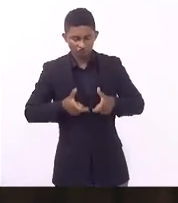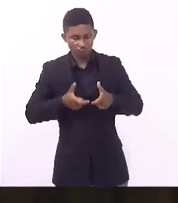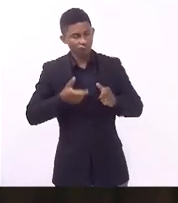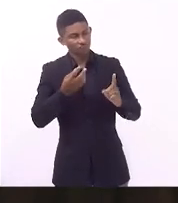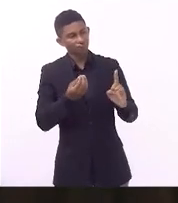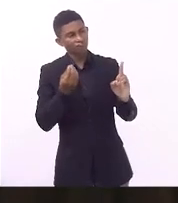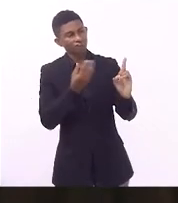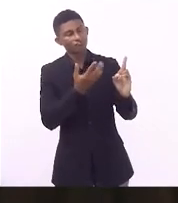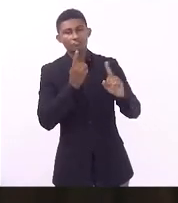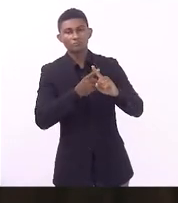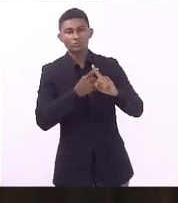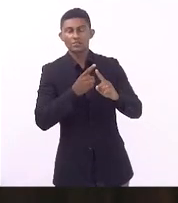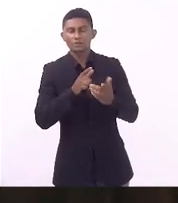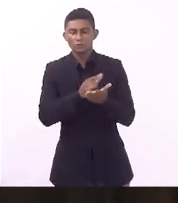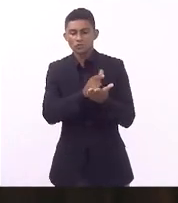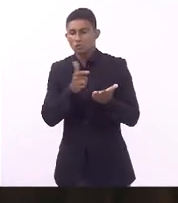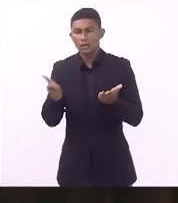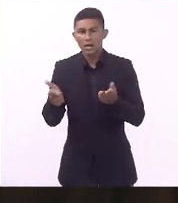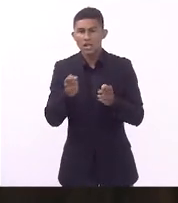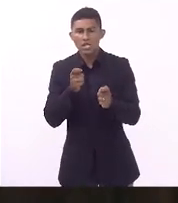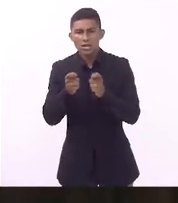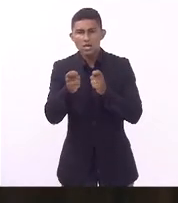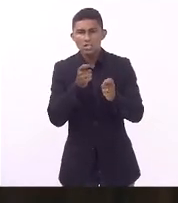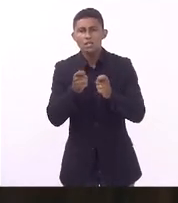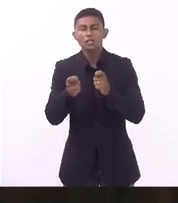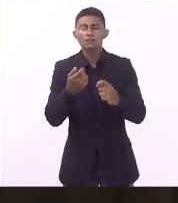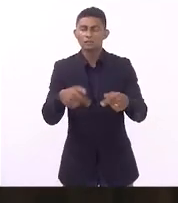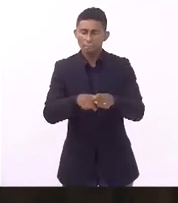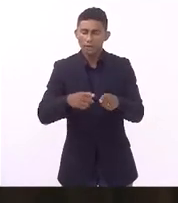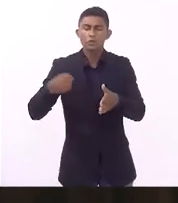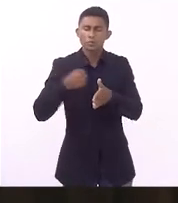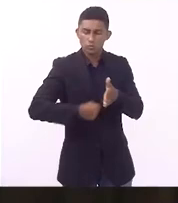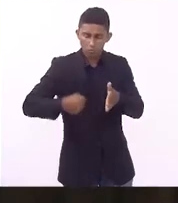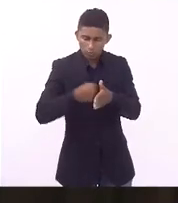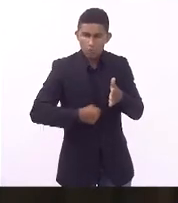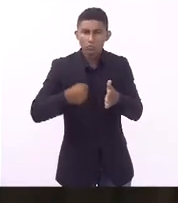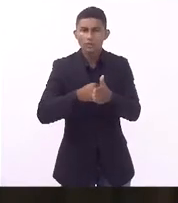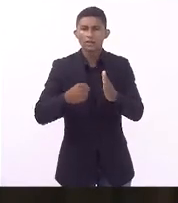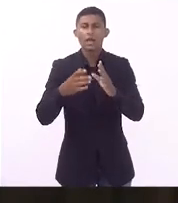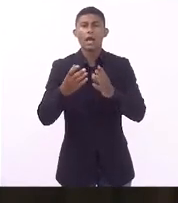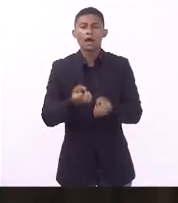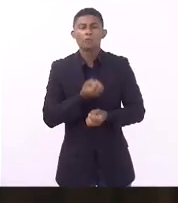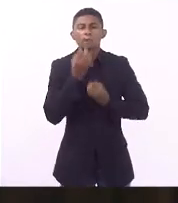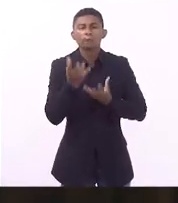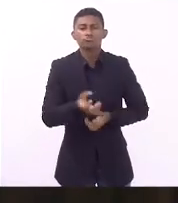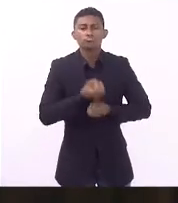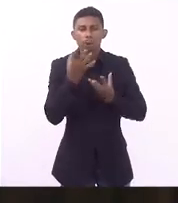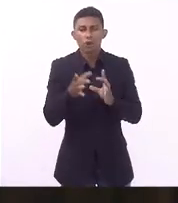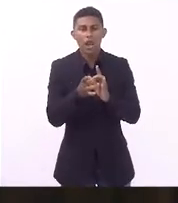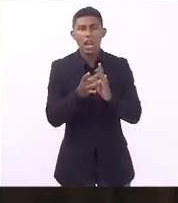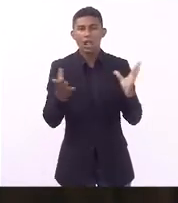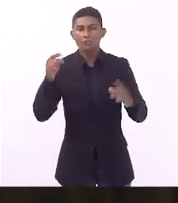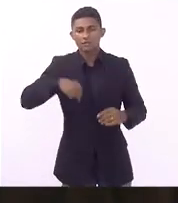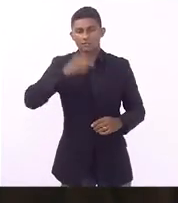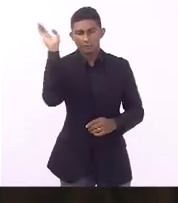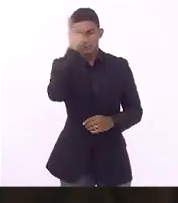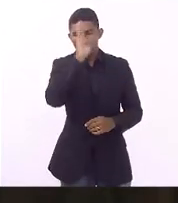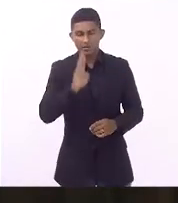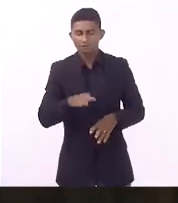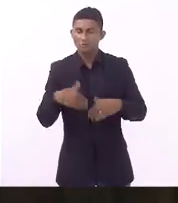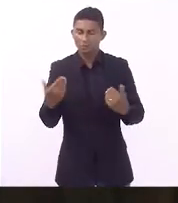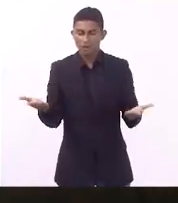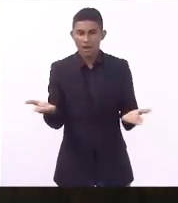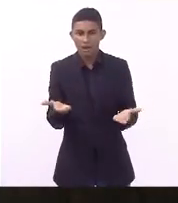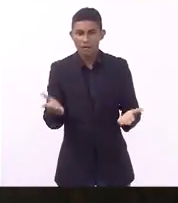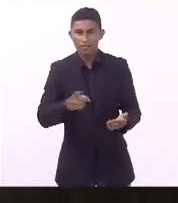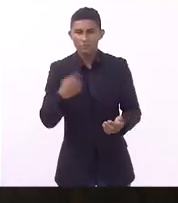ABI e na luta em defesa da liberdade de expressão no país. Bom, passemos à entrega da